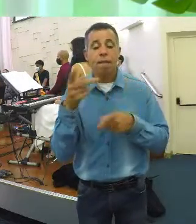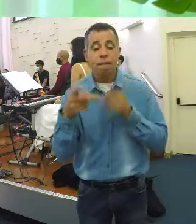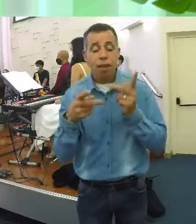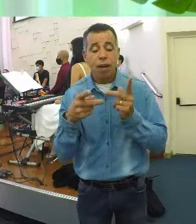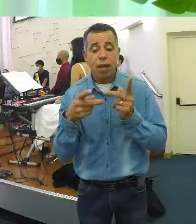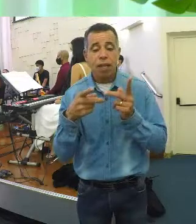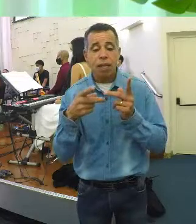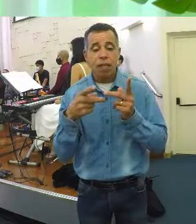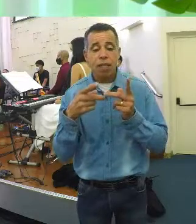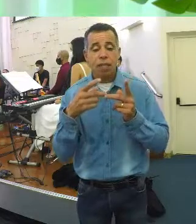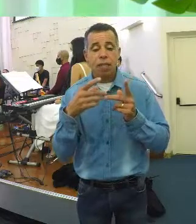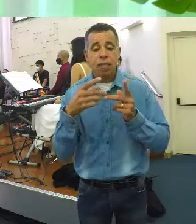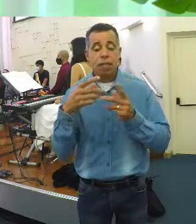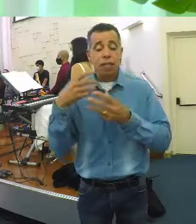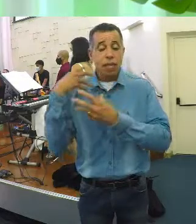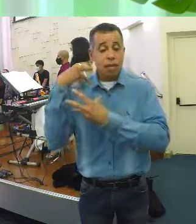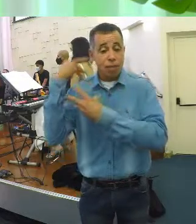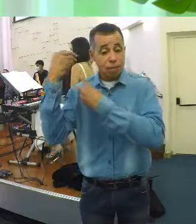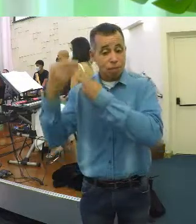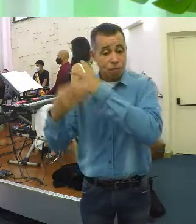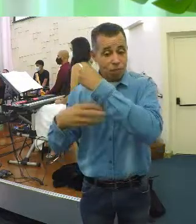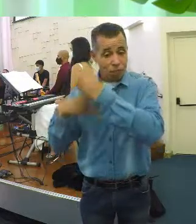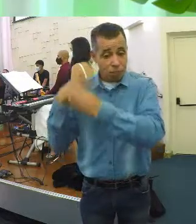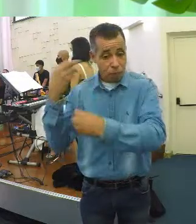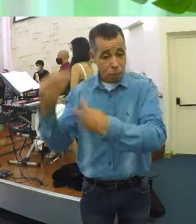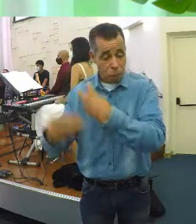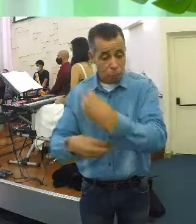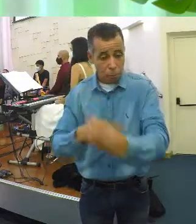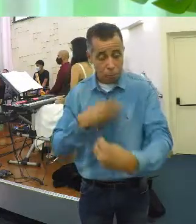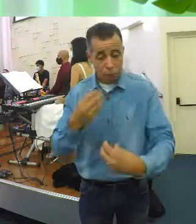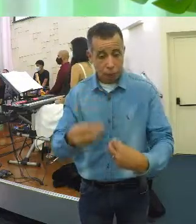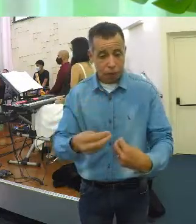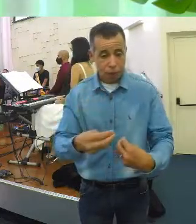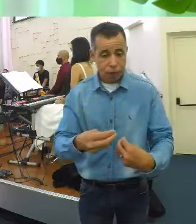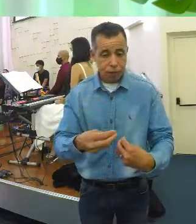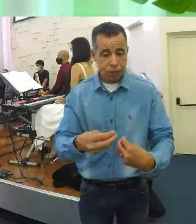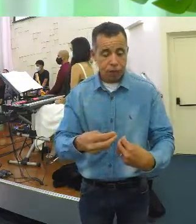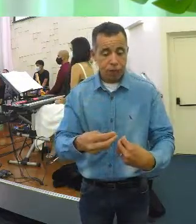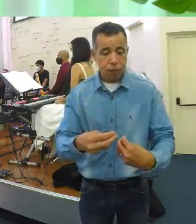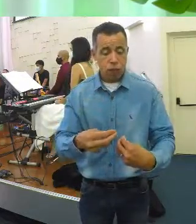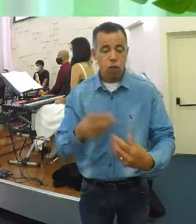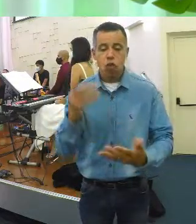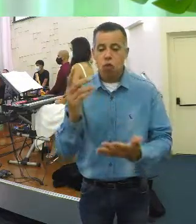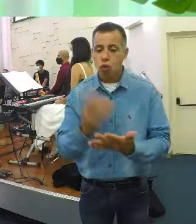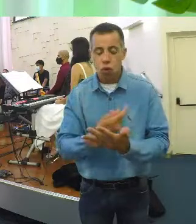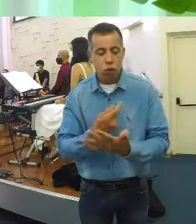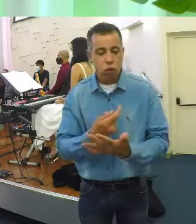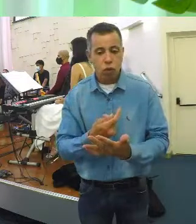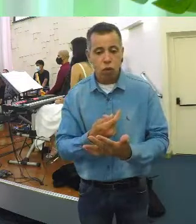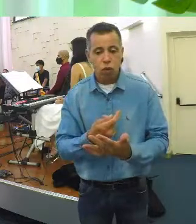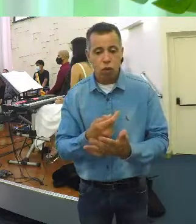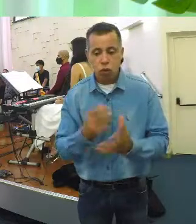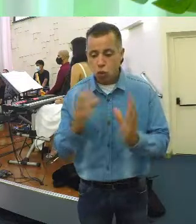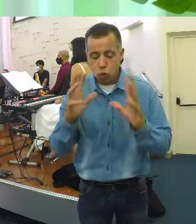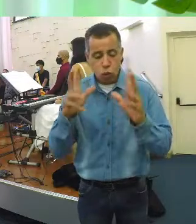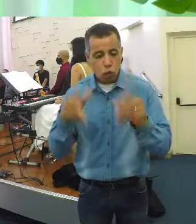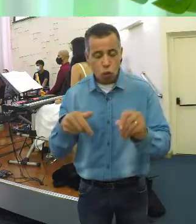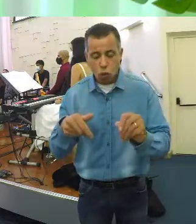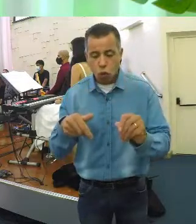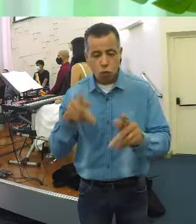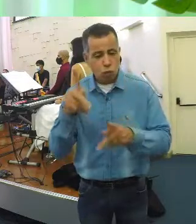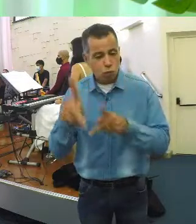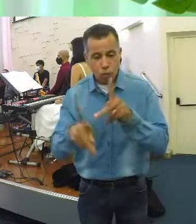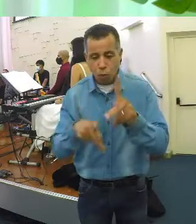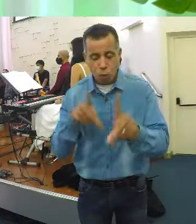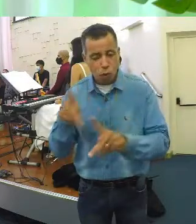posteridade será conhecida entre as nações, os seus descendentes no meio dos povos.